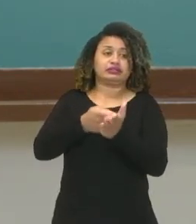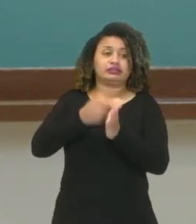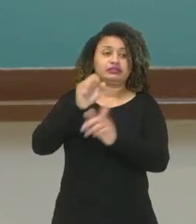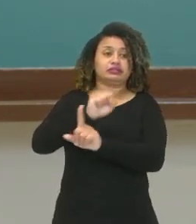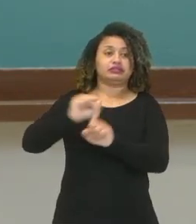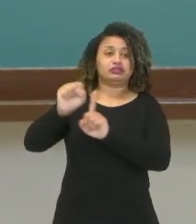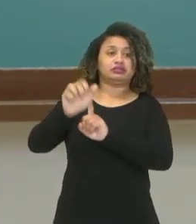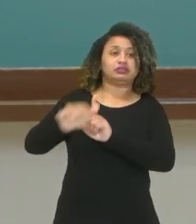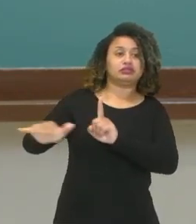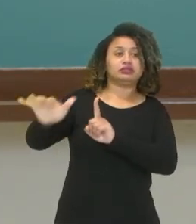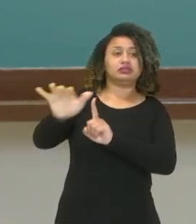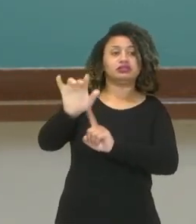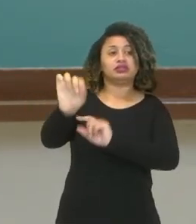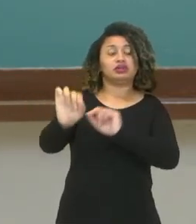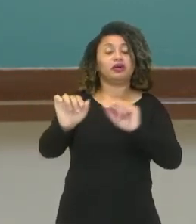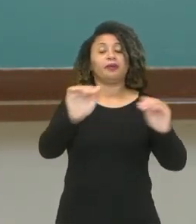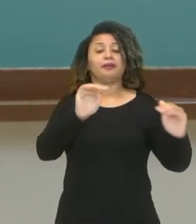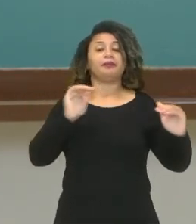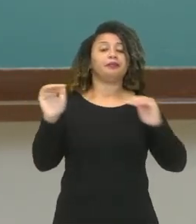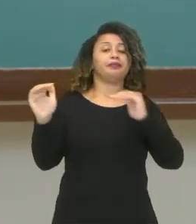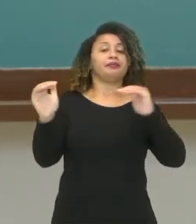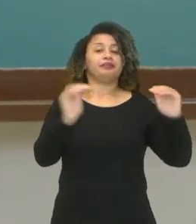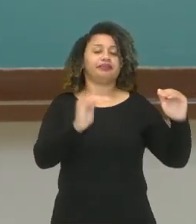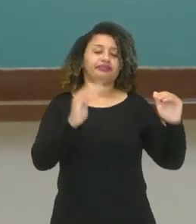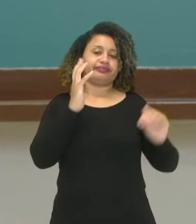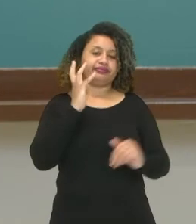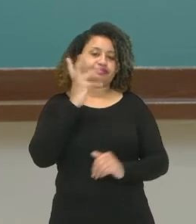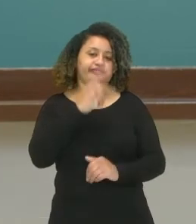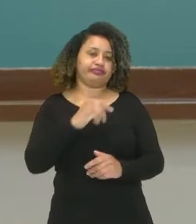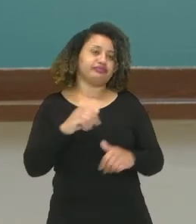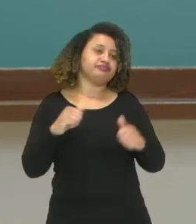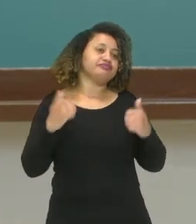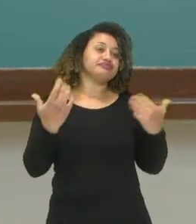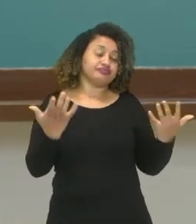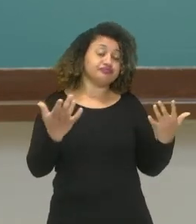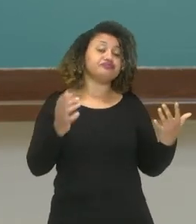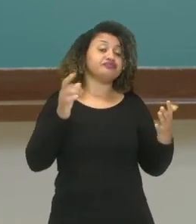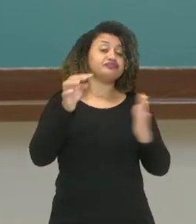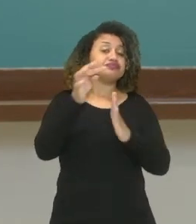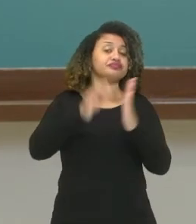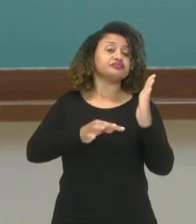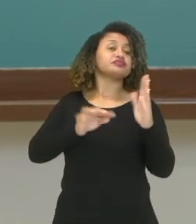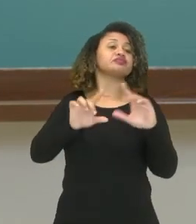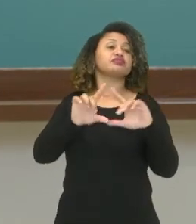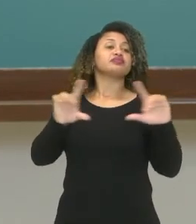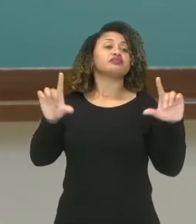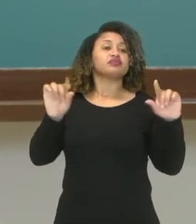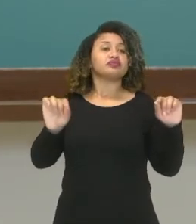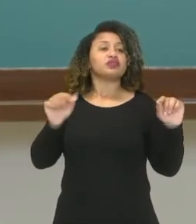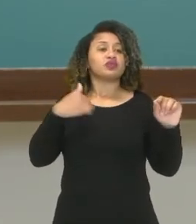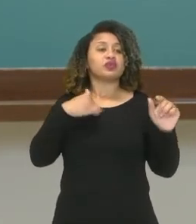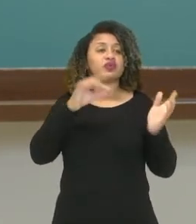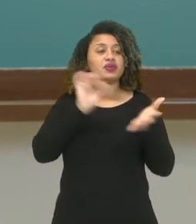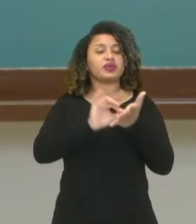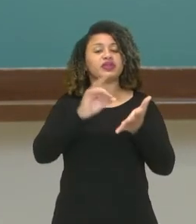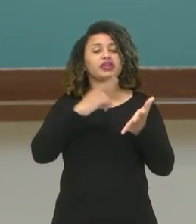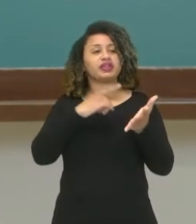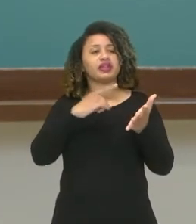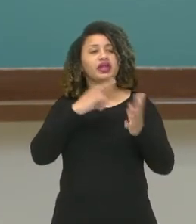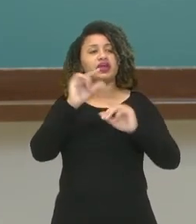social sobre um padrão de beleza. Então, aqui no texto, ó, no original, eu tenho aqui,